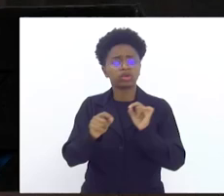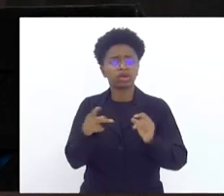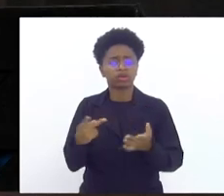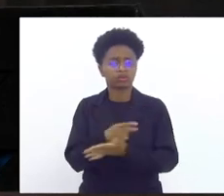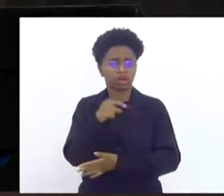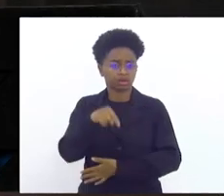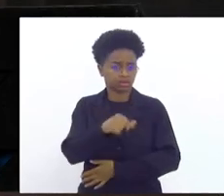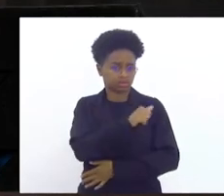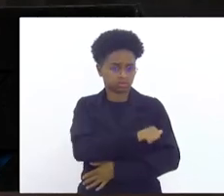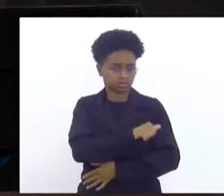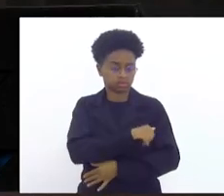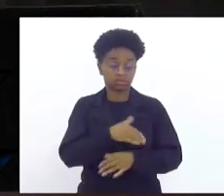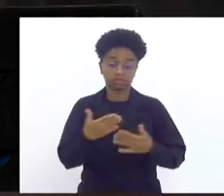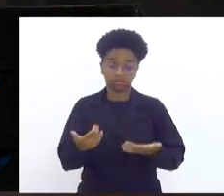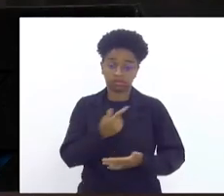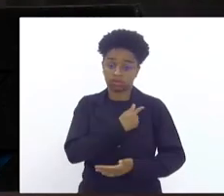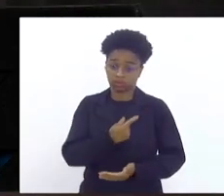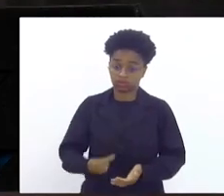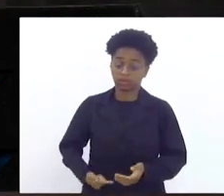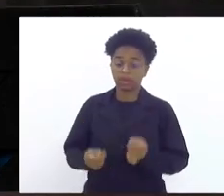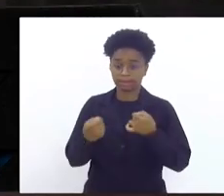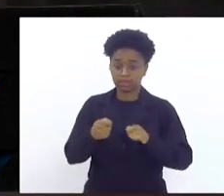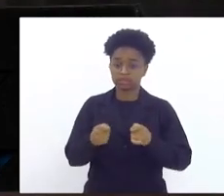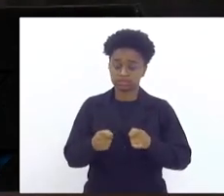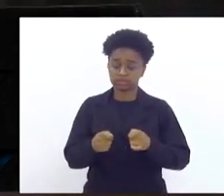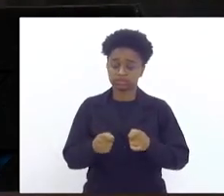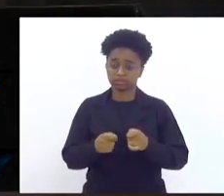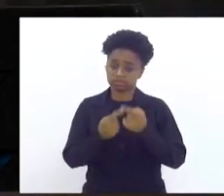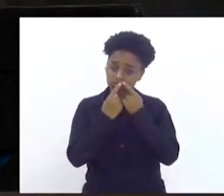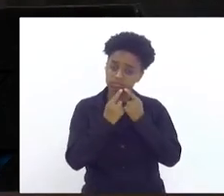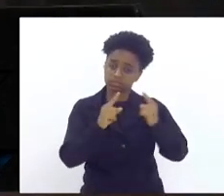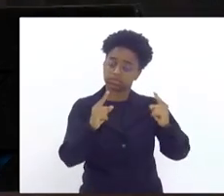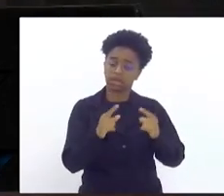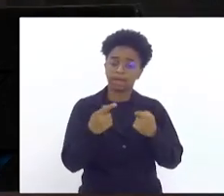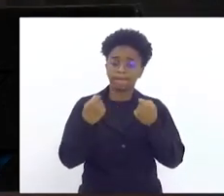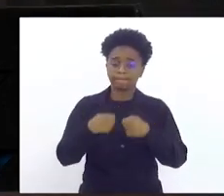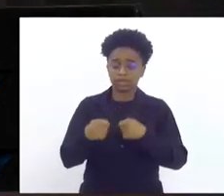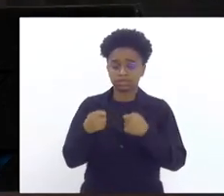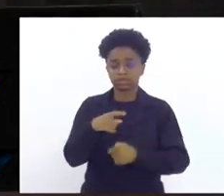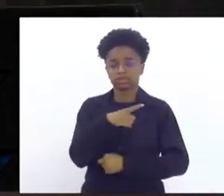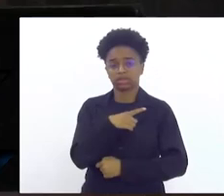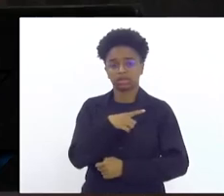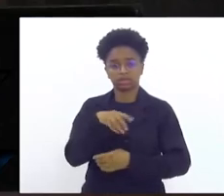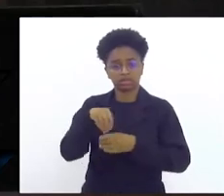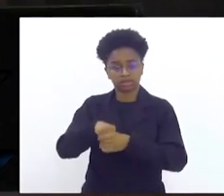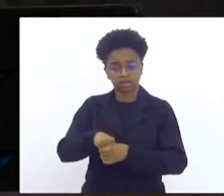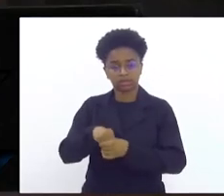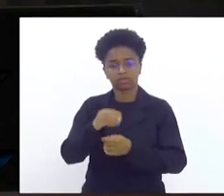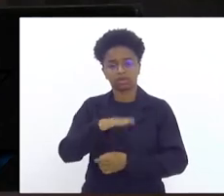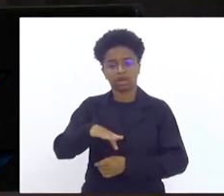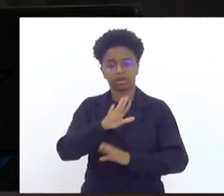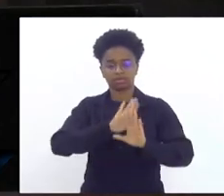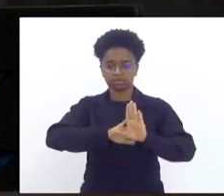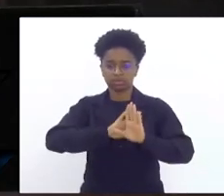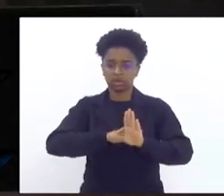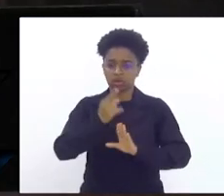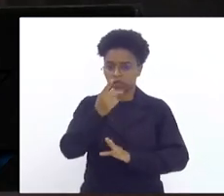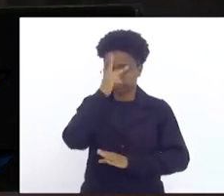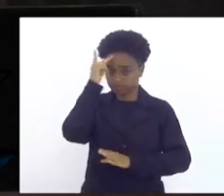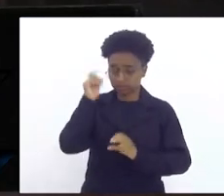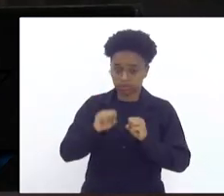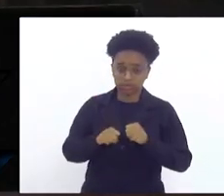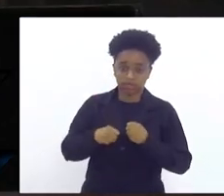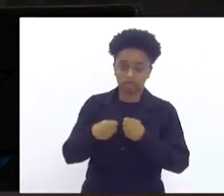e aí esse governo precisa ser confrontado é necessário que se tenha dentro desse espectro ideológico alguém que defenda